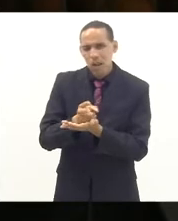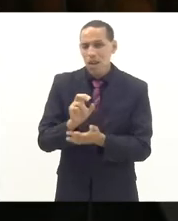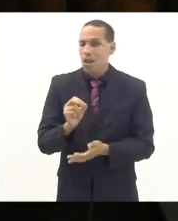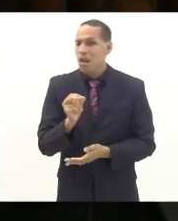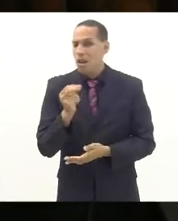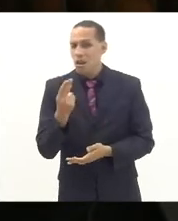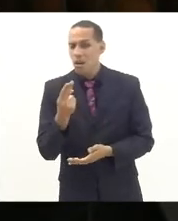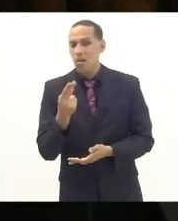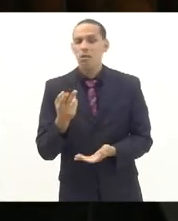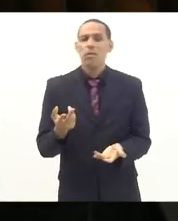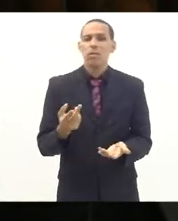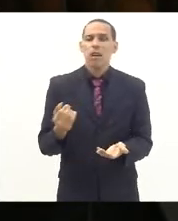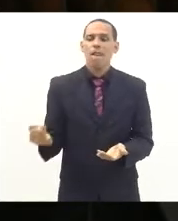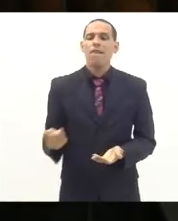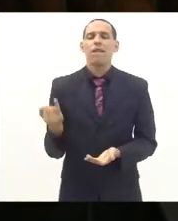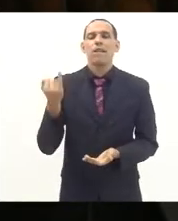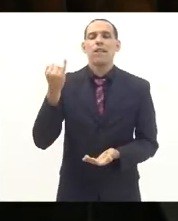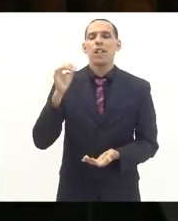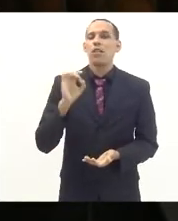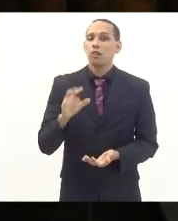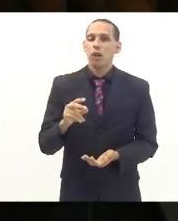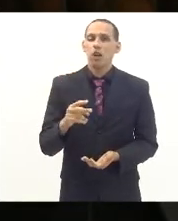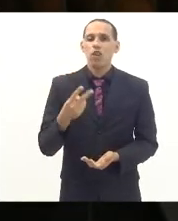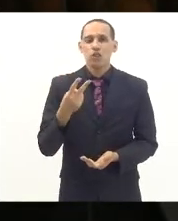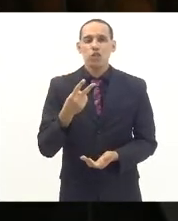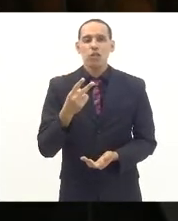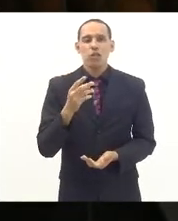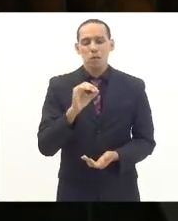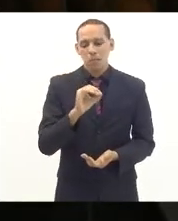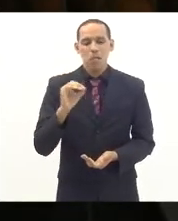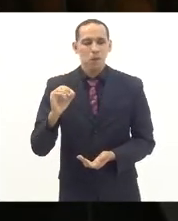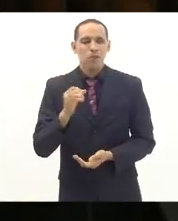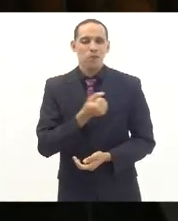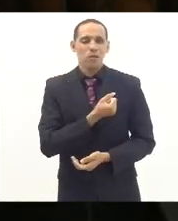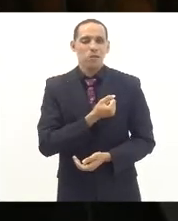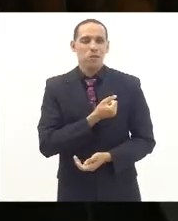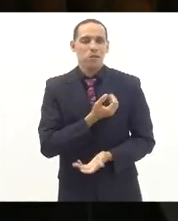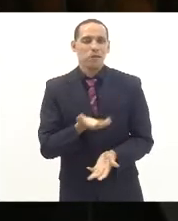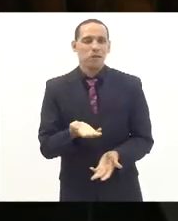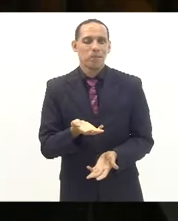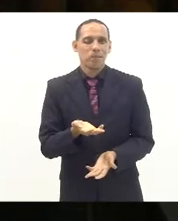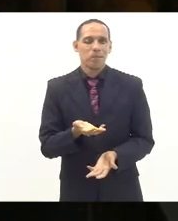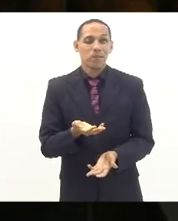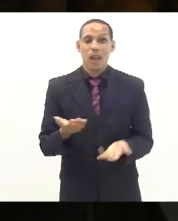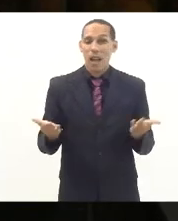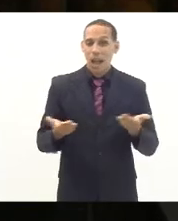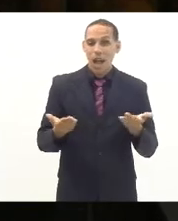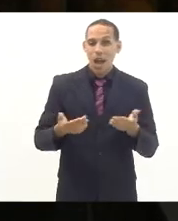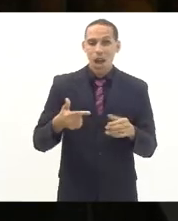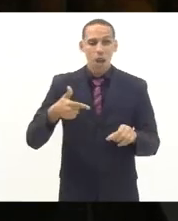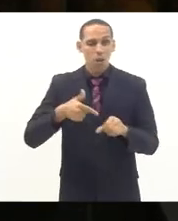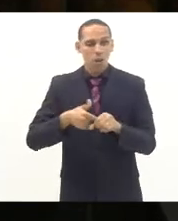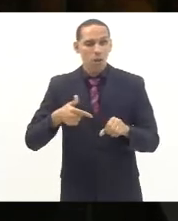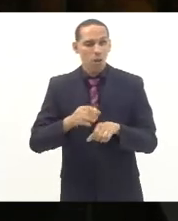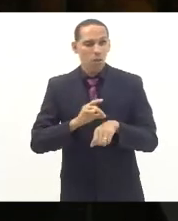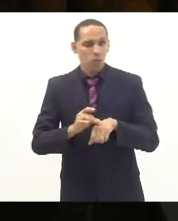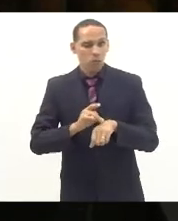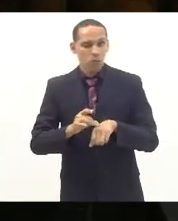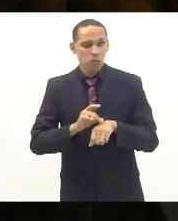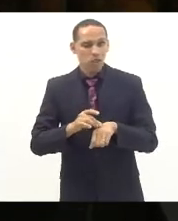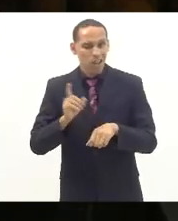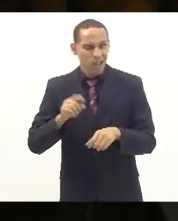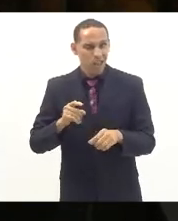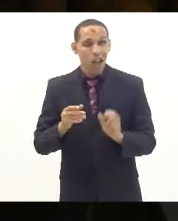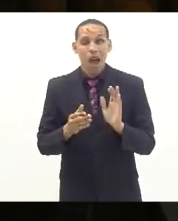o conto é decorrente da inflação de dois dígitos o cenário atual do petróleo que está em Extrema alta será uma aposta